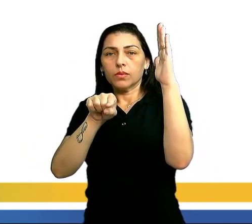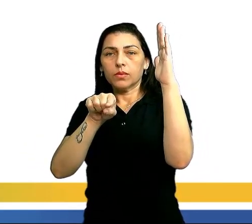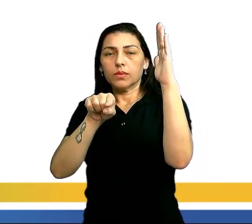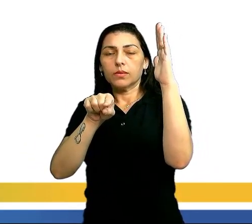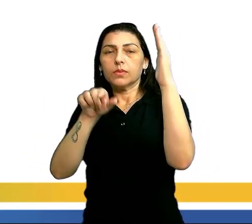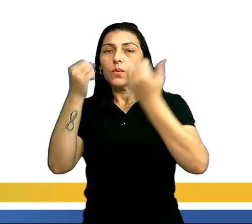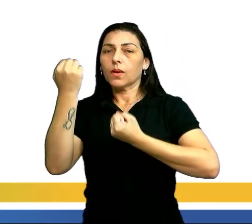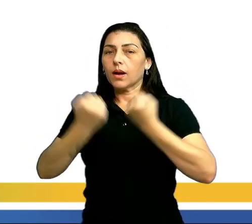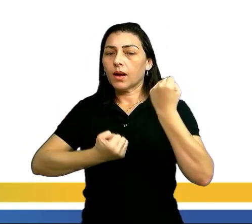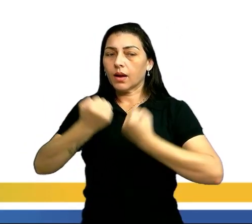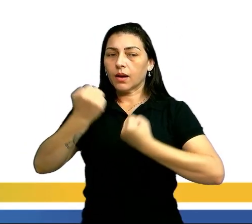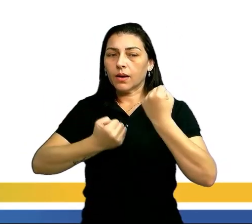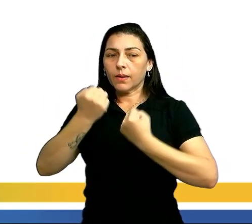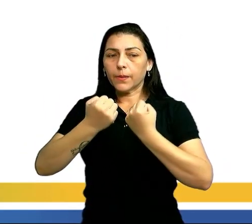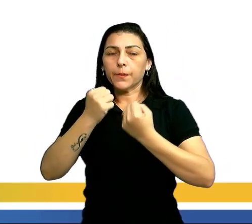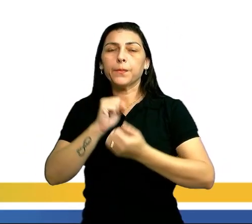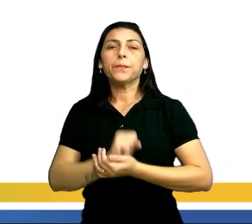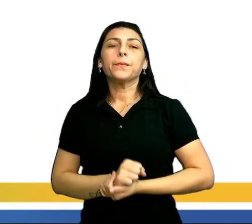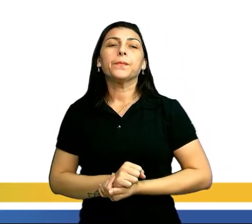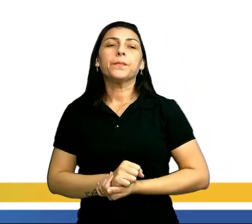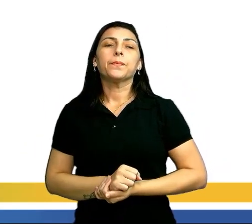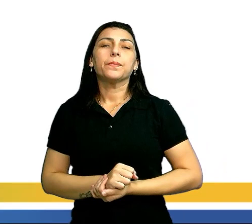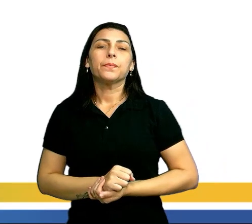até descrito carro, é na origem.